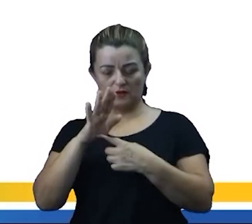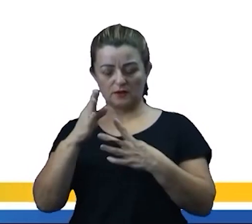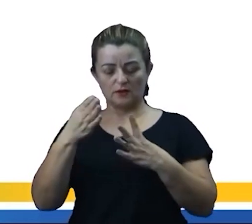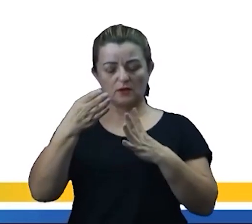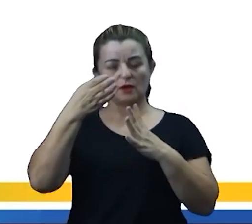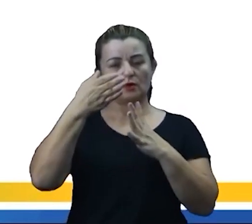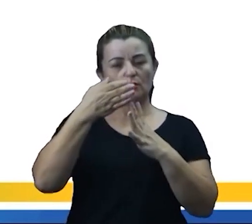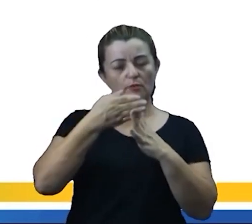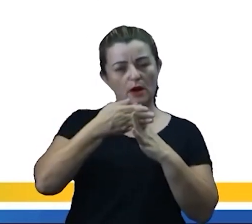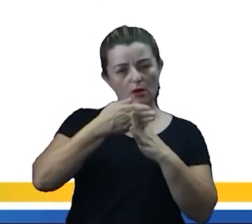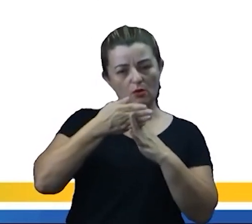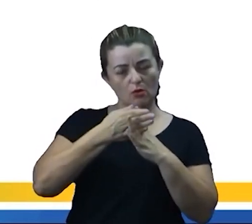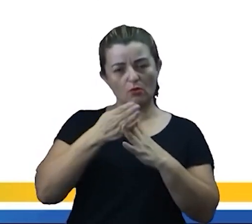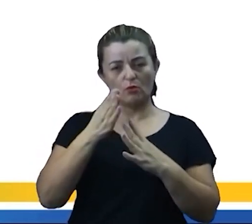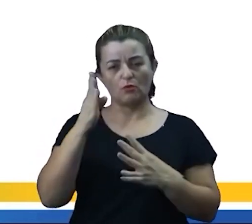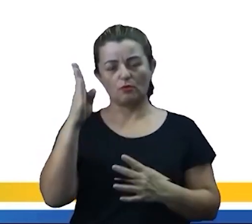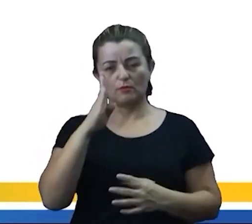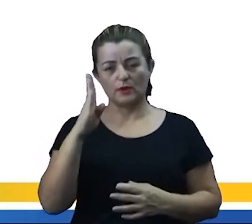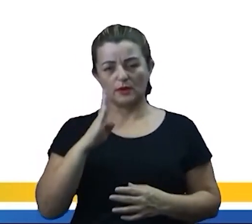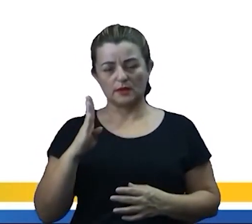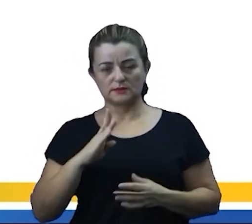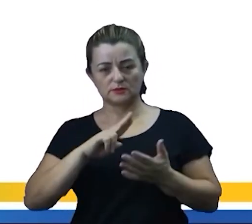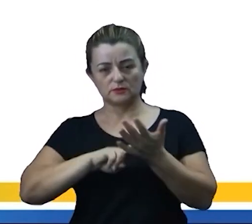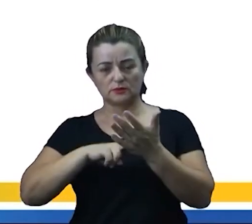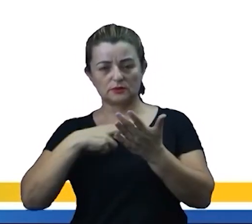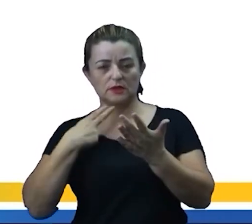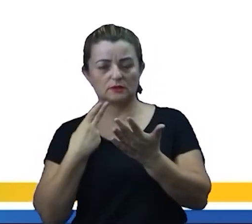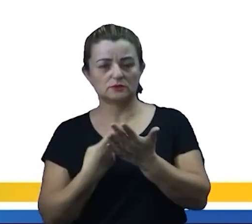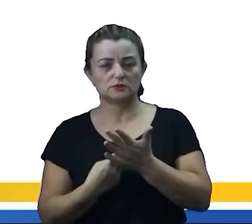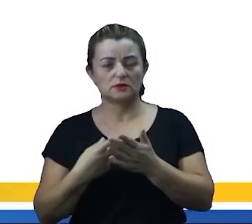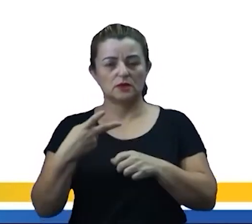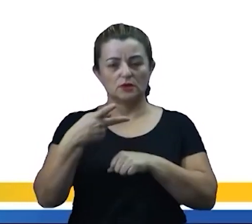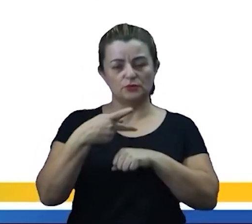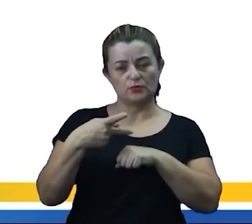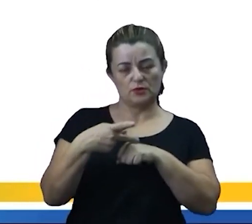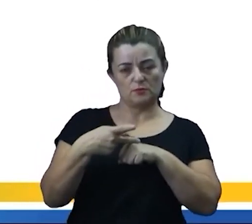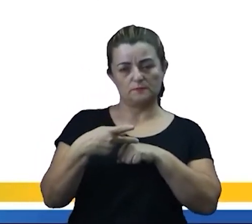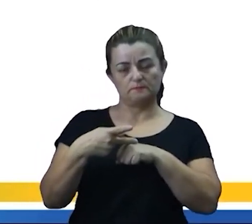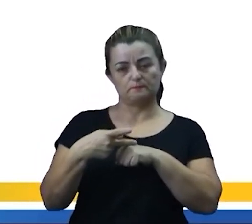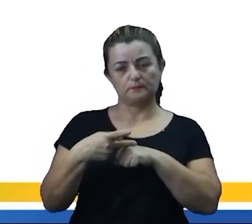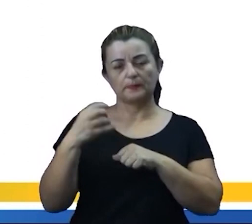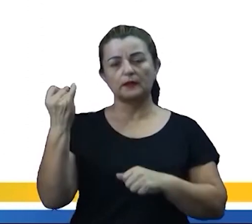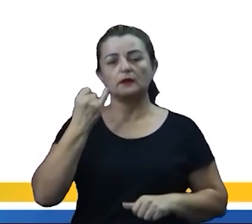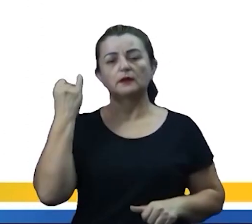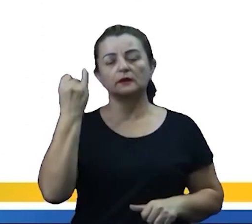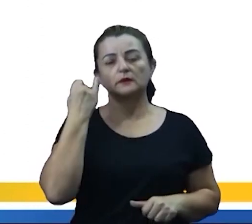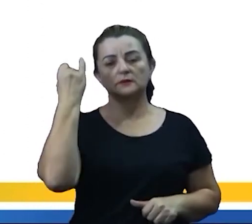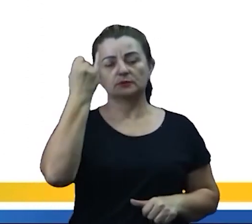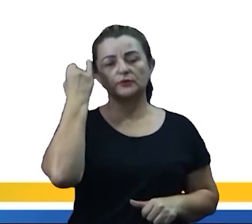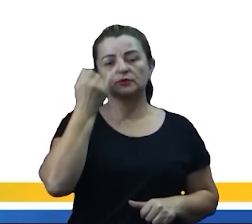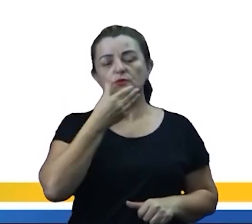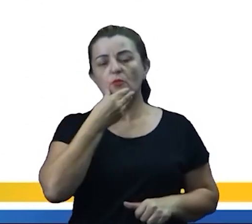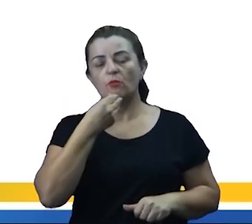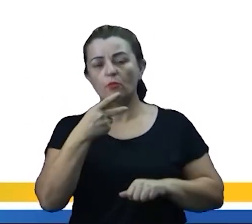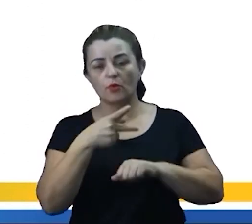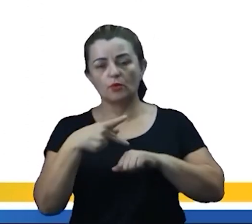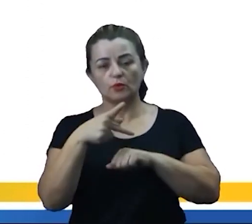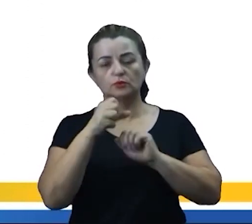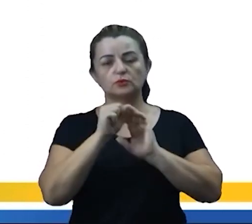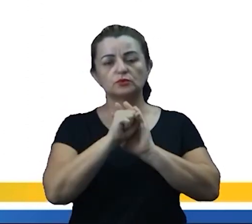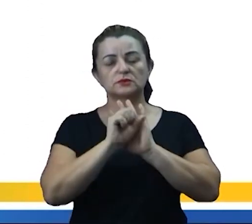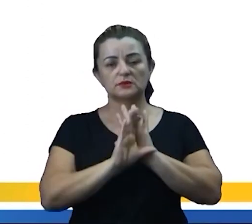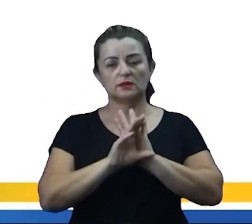uma espécie de livre tradução de um poema de Luís de Góngora, importante poeta espanhol do